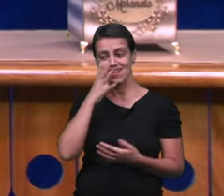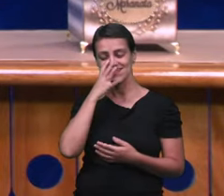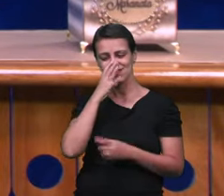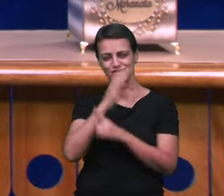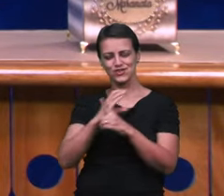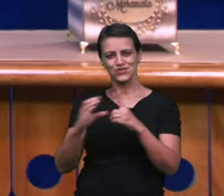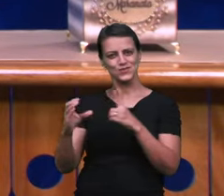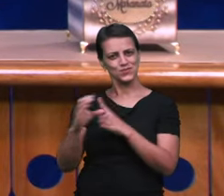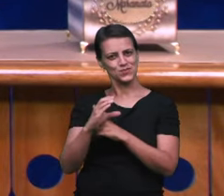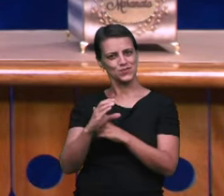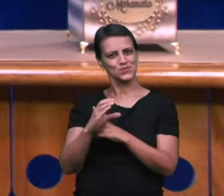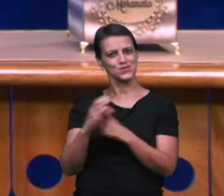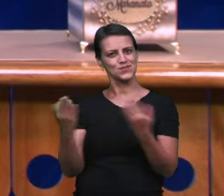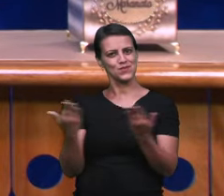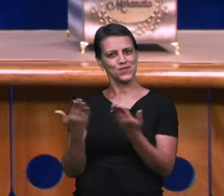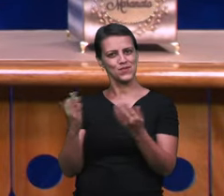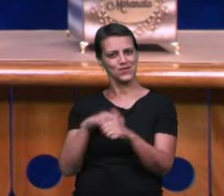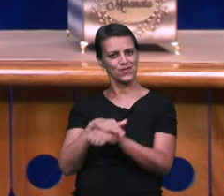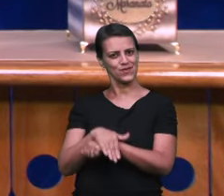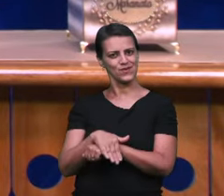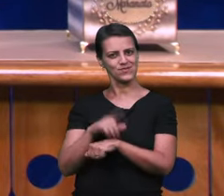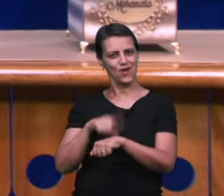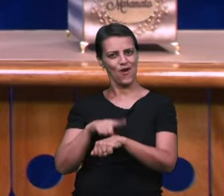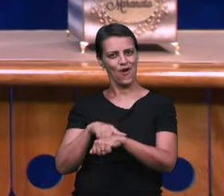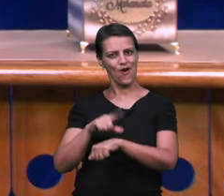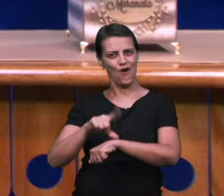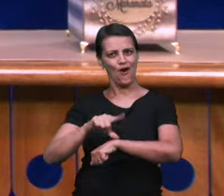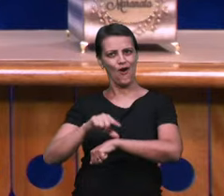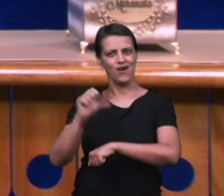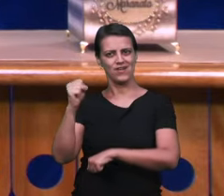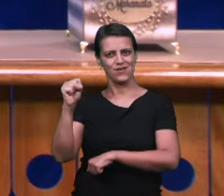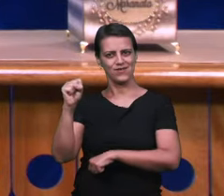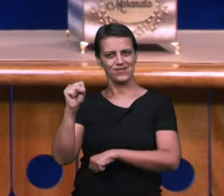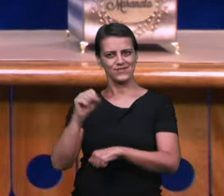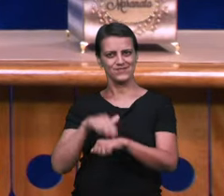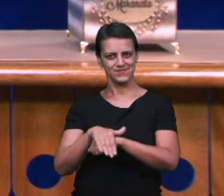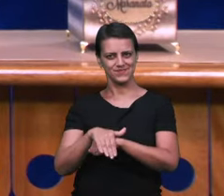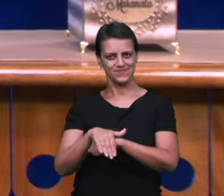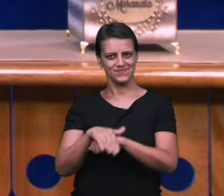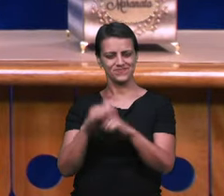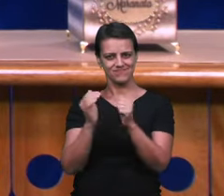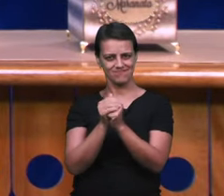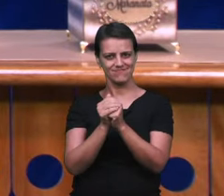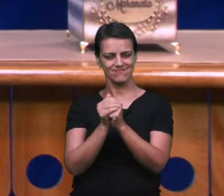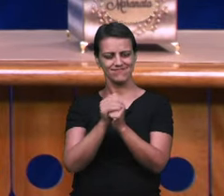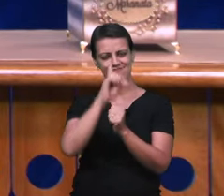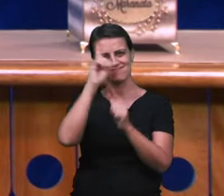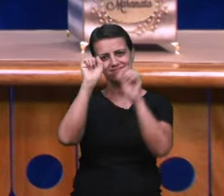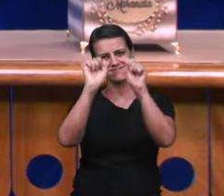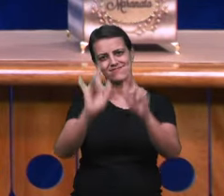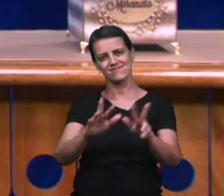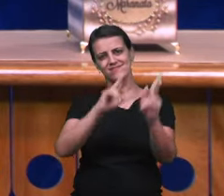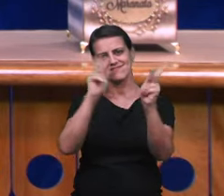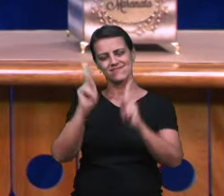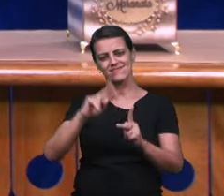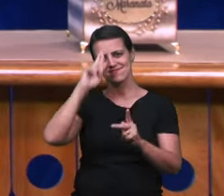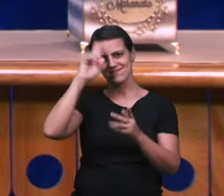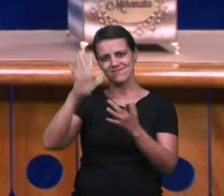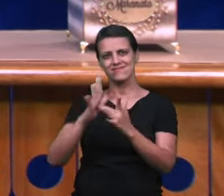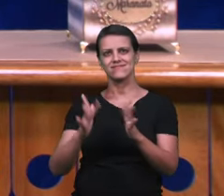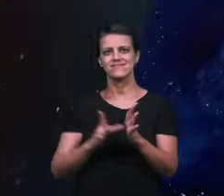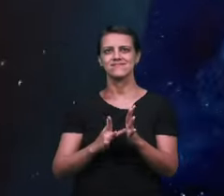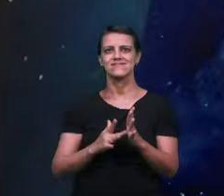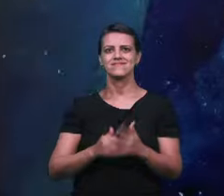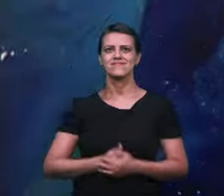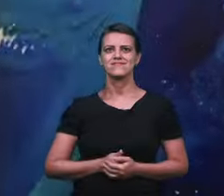ao culto de hoje à noite e receber mais uma bênção de Deus. Tá bom? Deus abençoe a todos. A paz do Senhor Jesus.